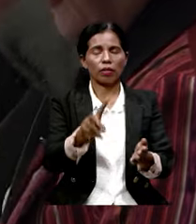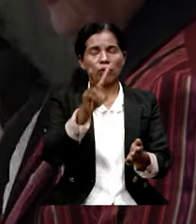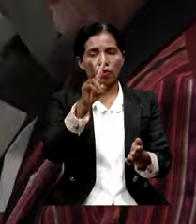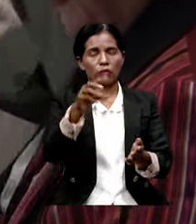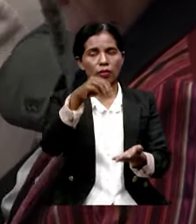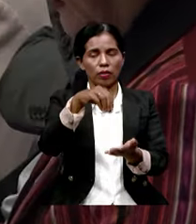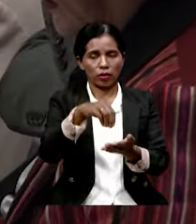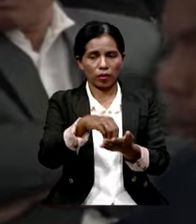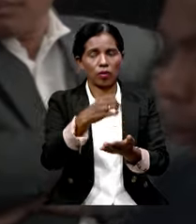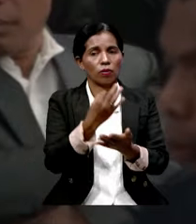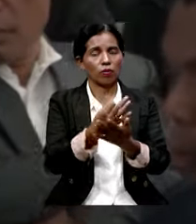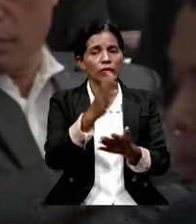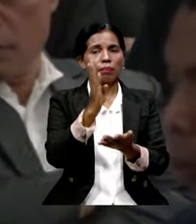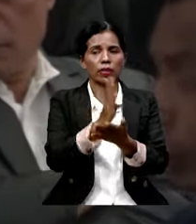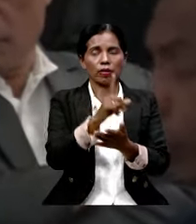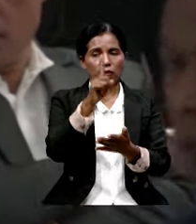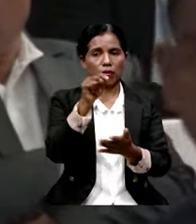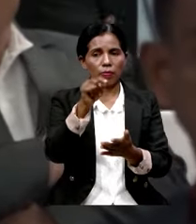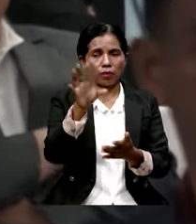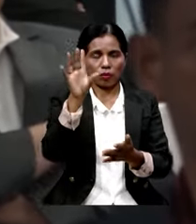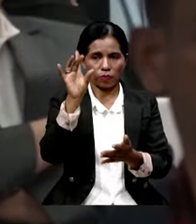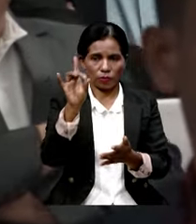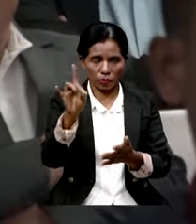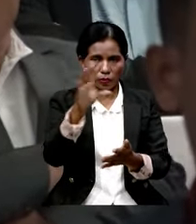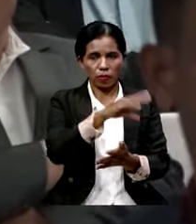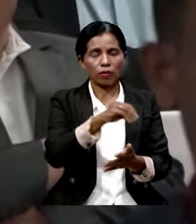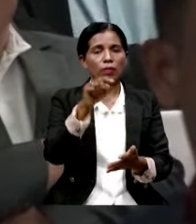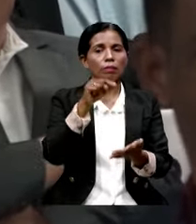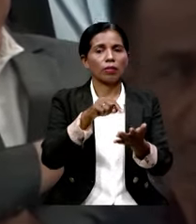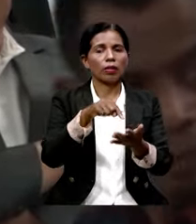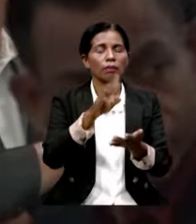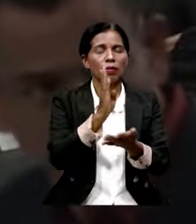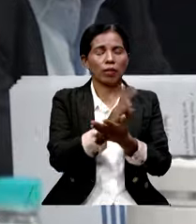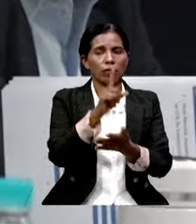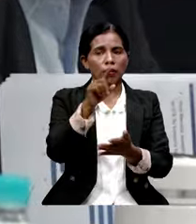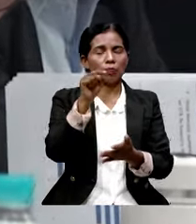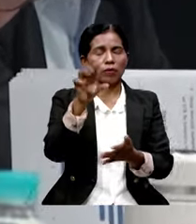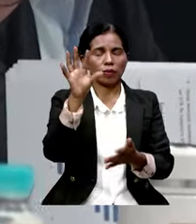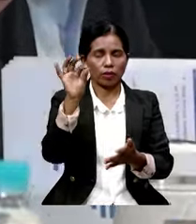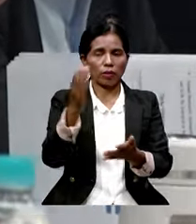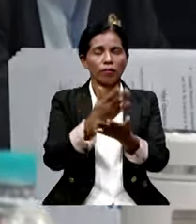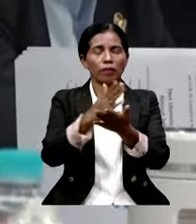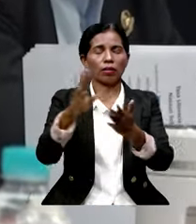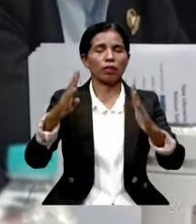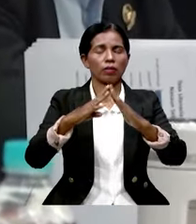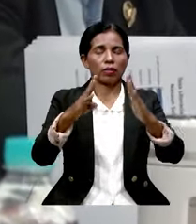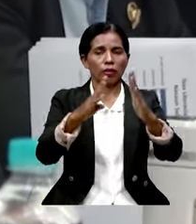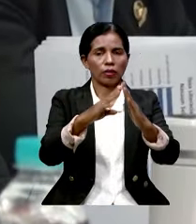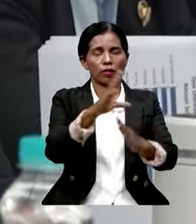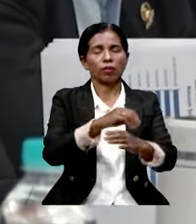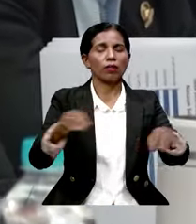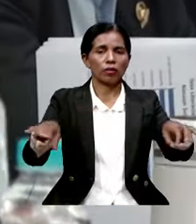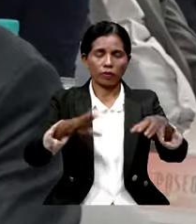de ponto alo, no bilhão e de ponto sia, né? Se faz a categoria capital desenvolvimento bens no